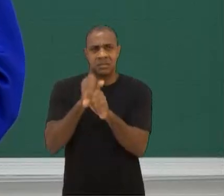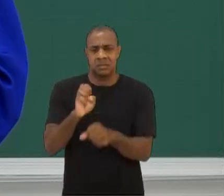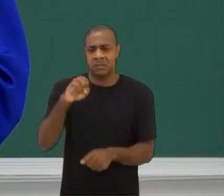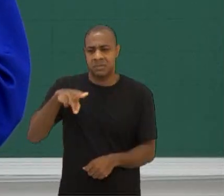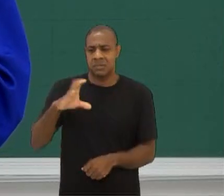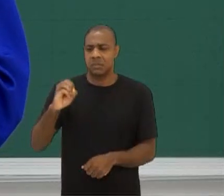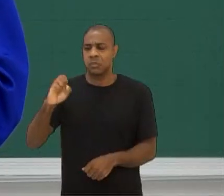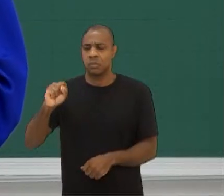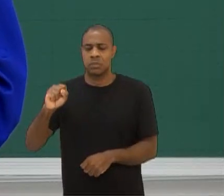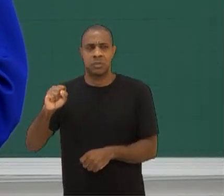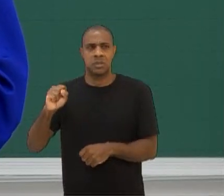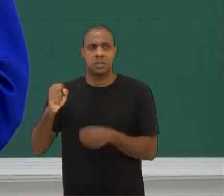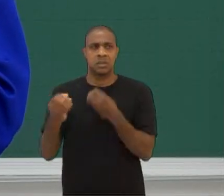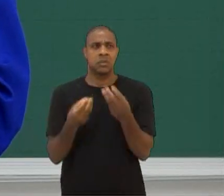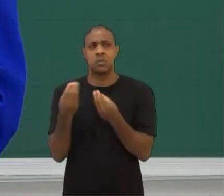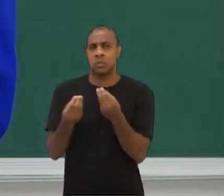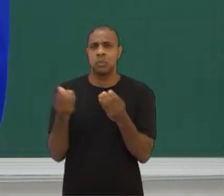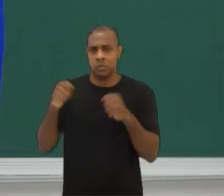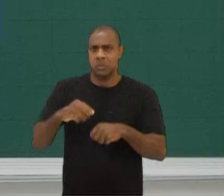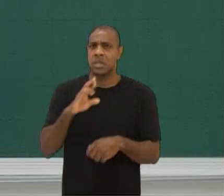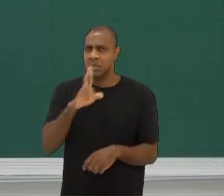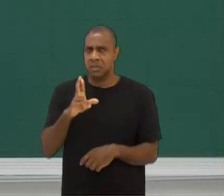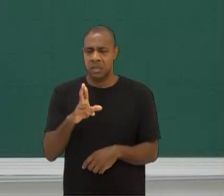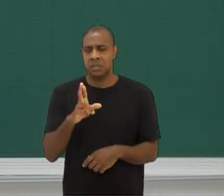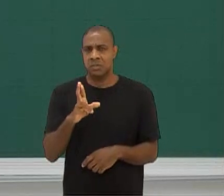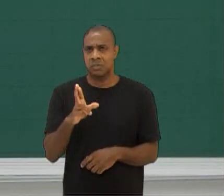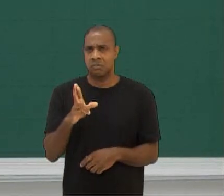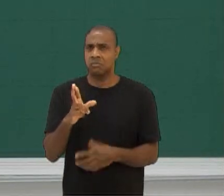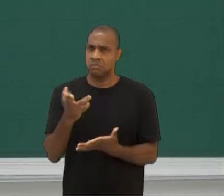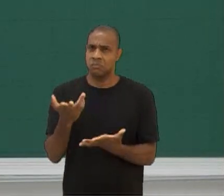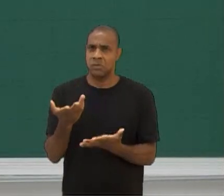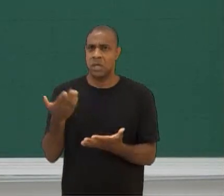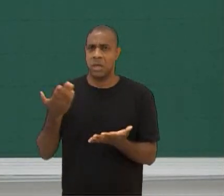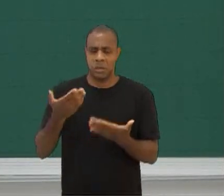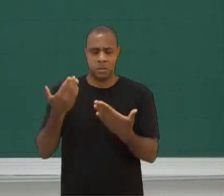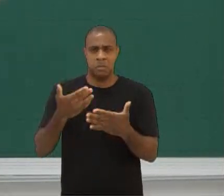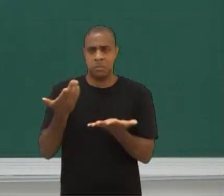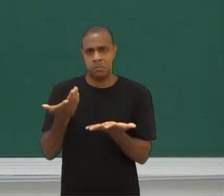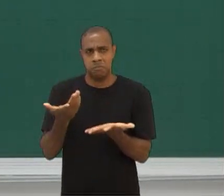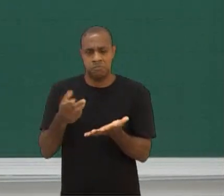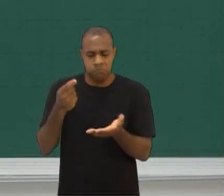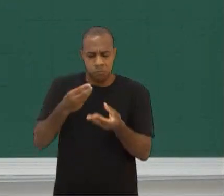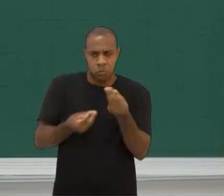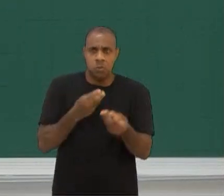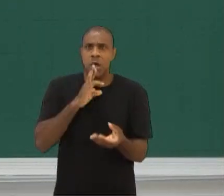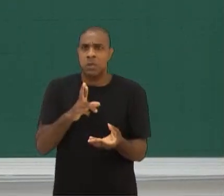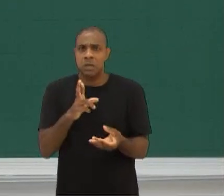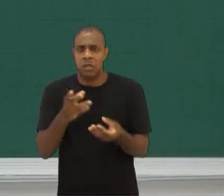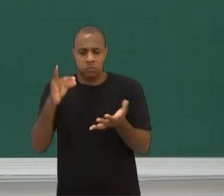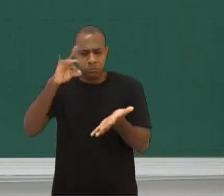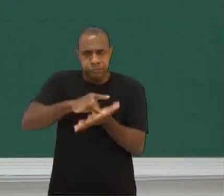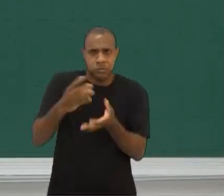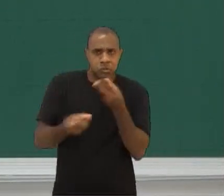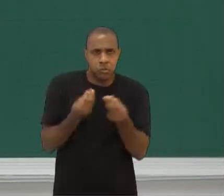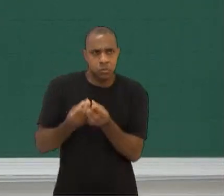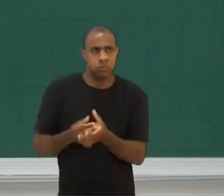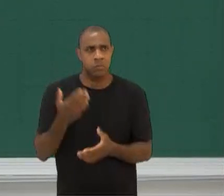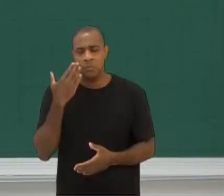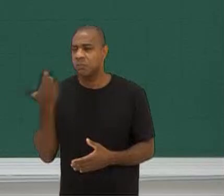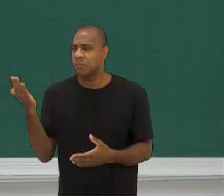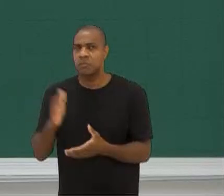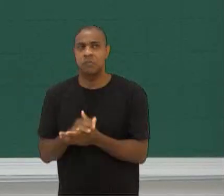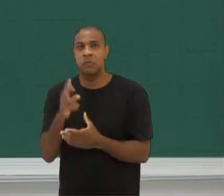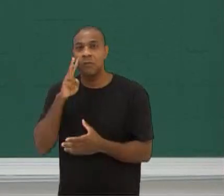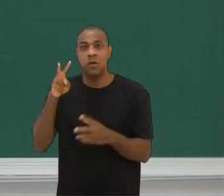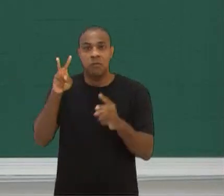cosseno, eu consigo confirmar o resultado usando a prova real? É isso que a professora Arabel acabou de fazer. Então, olhando no valor aqui, ó,